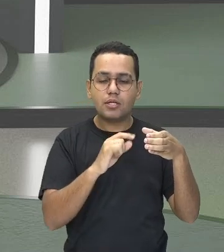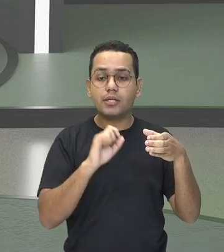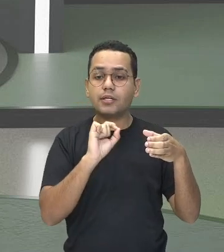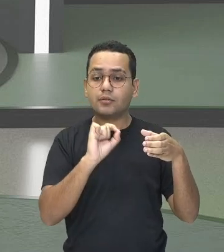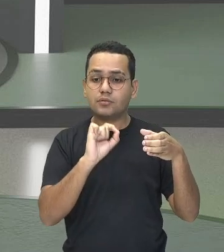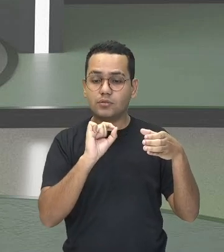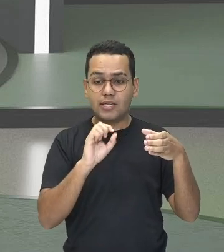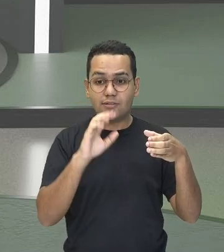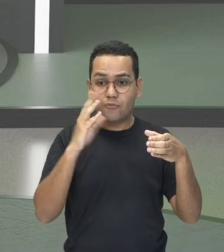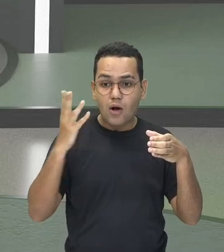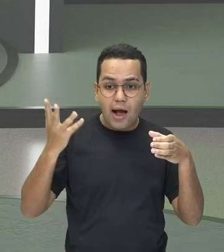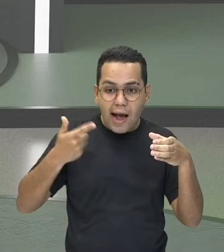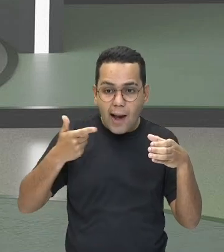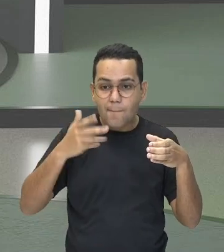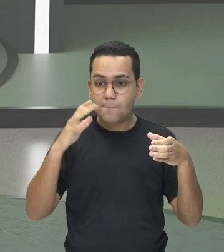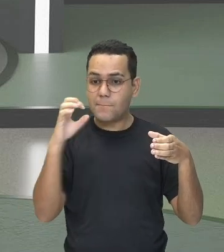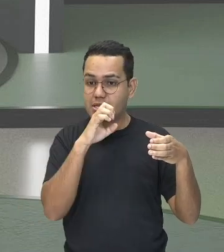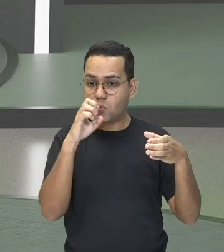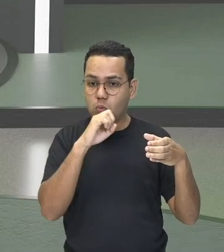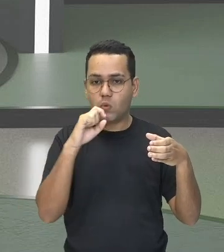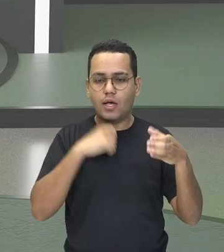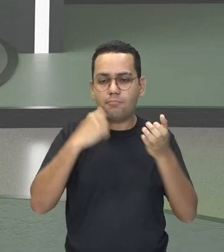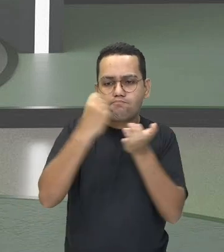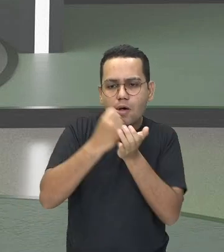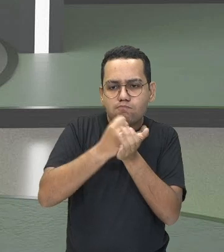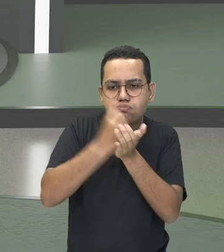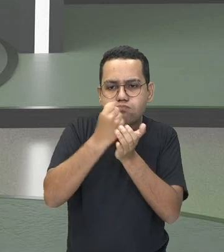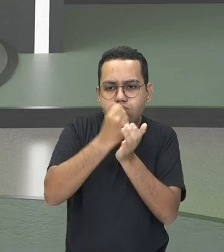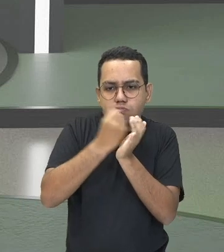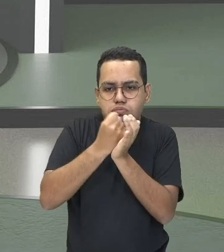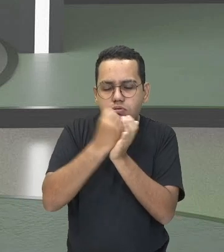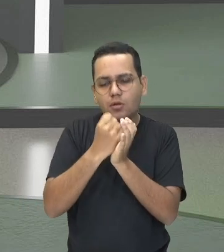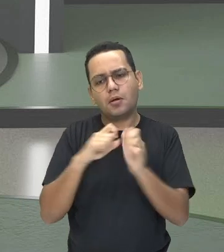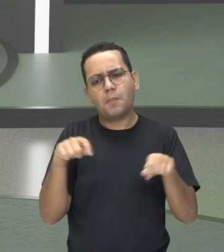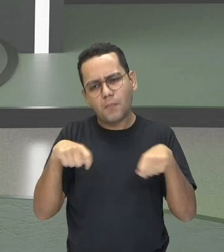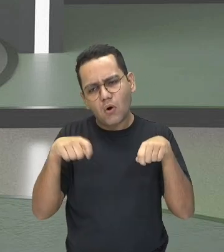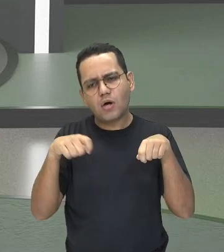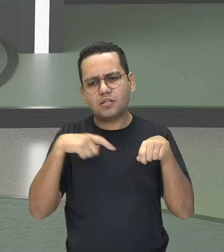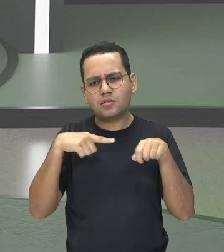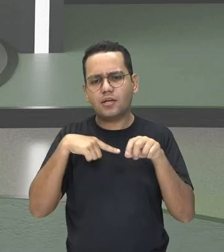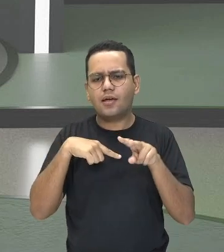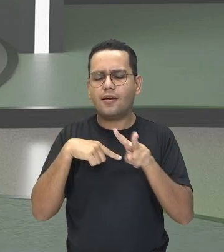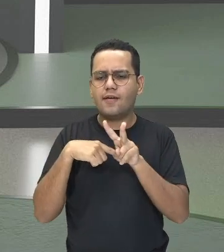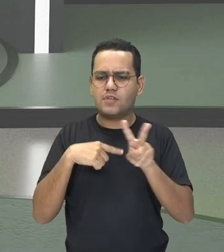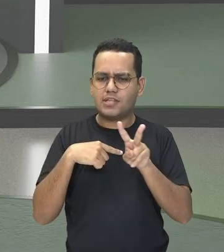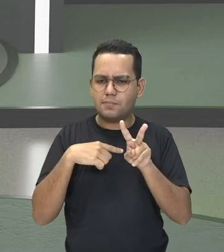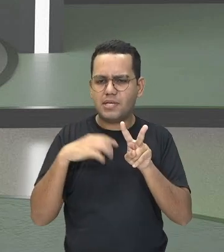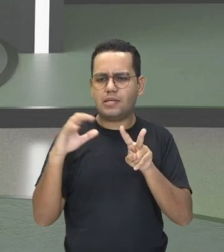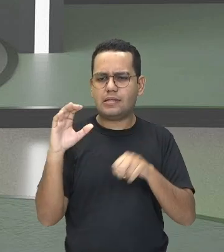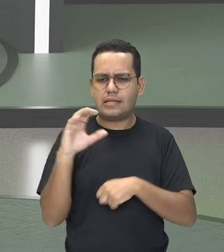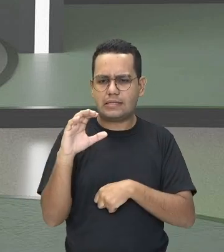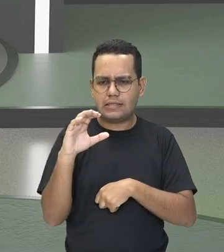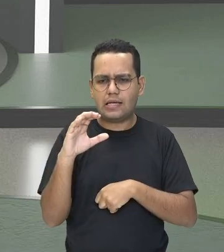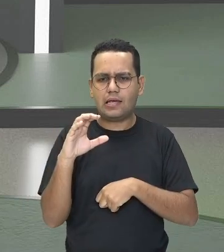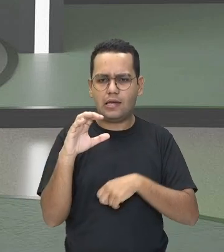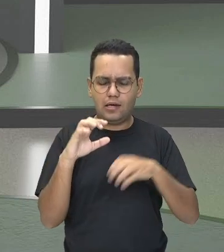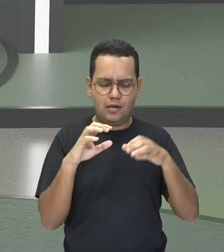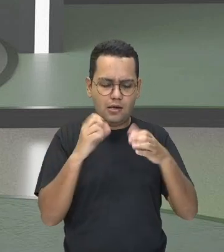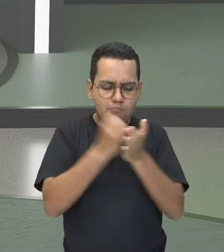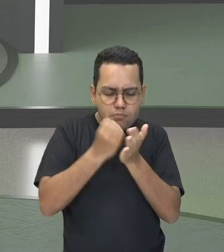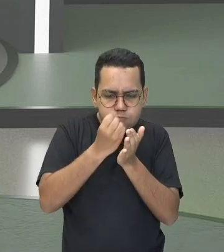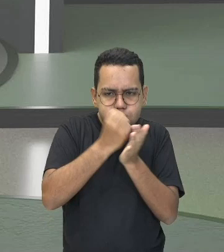quebrando tá pode ser a vitamina C também então eu quebrando ali eu coloco ela toda quebrada de uma vez ela